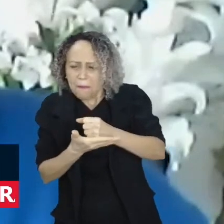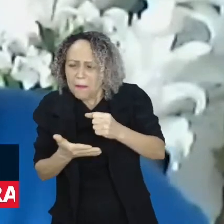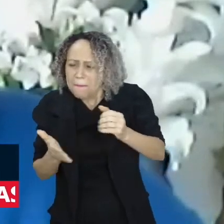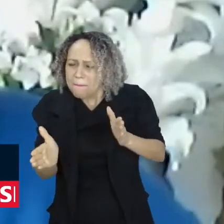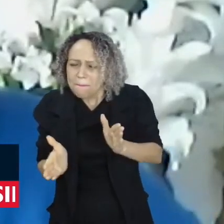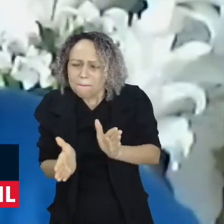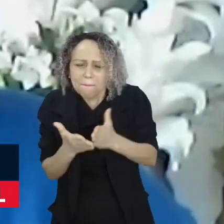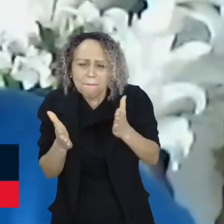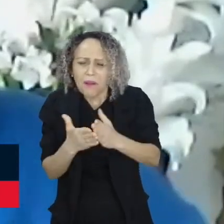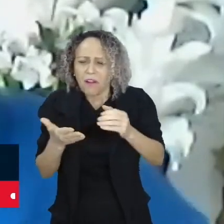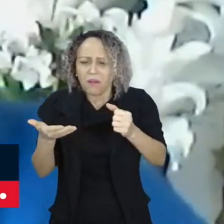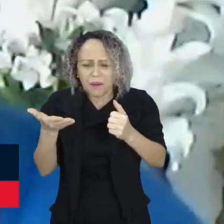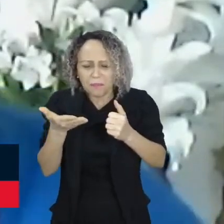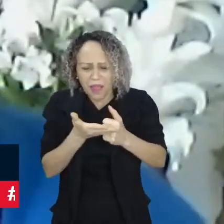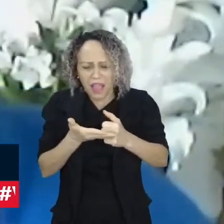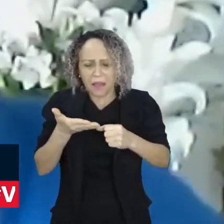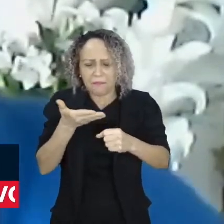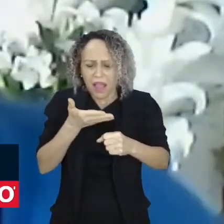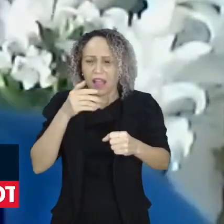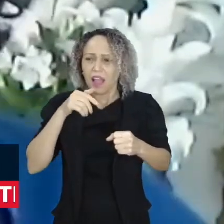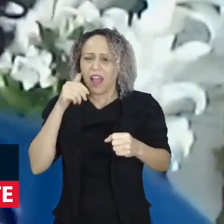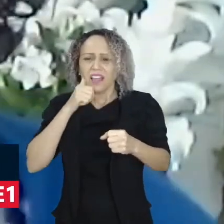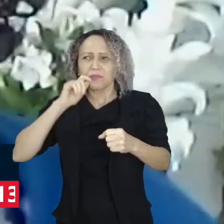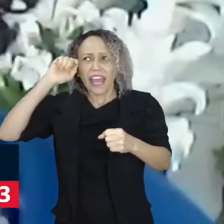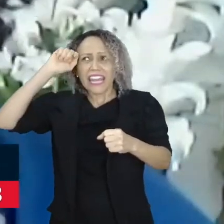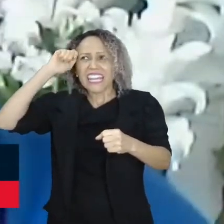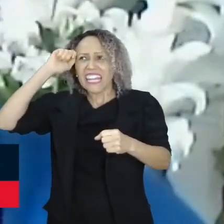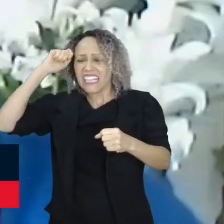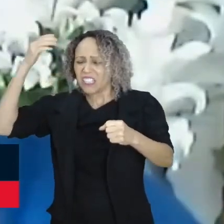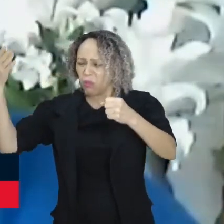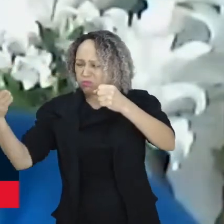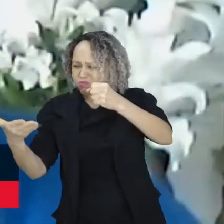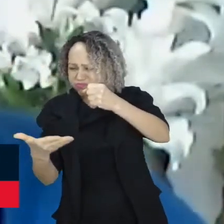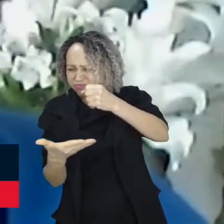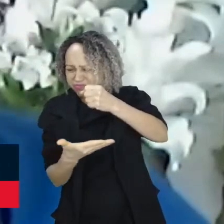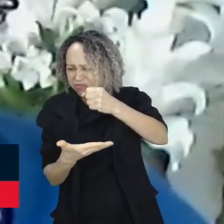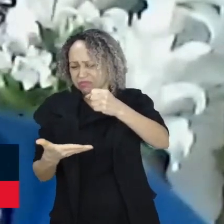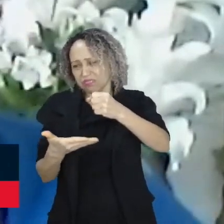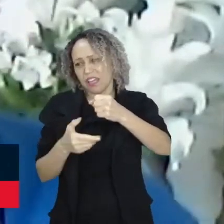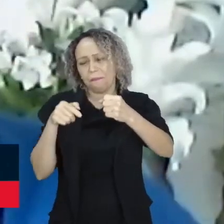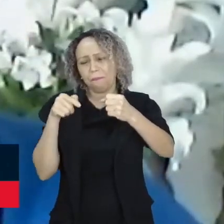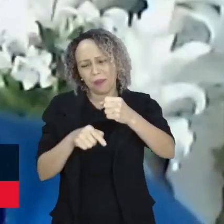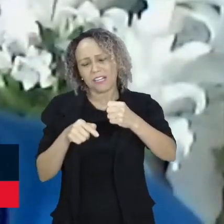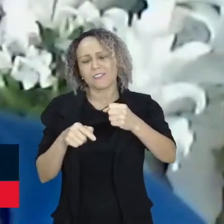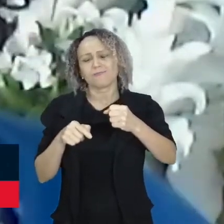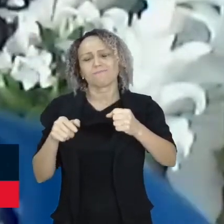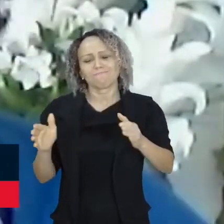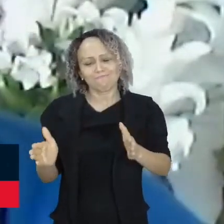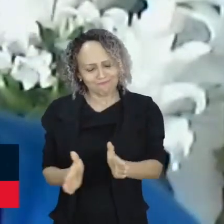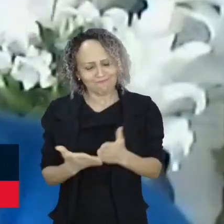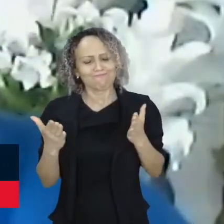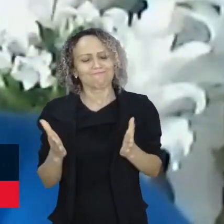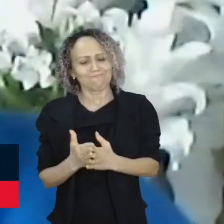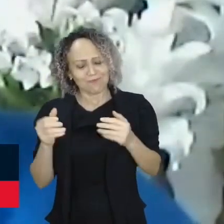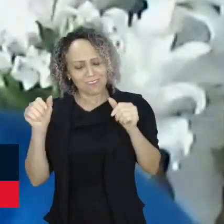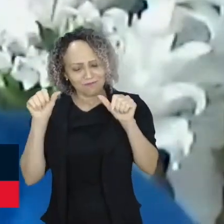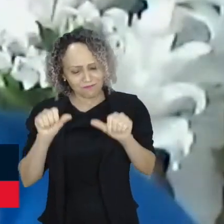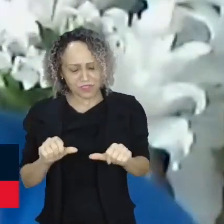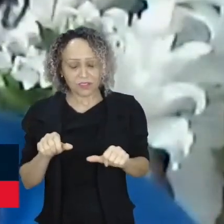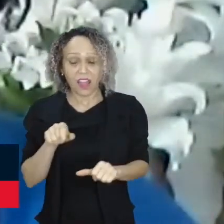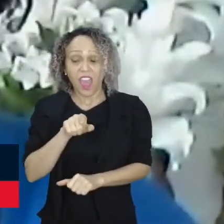seus direitos garantidos e assegurados, entrou também nessa lista de